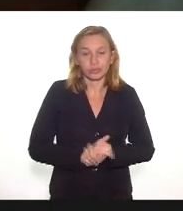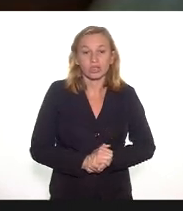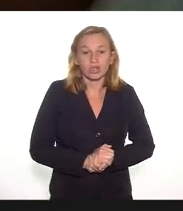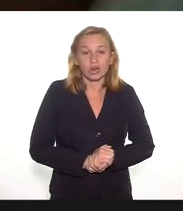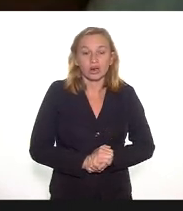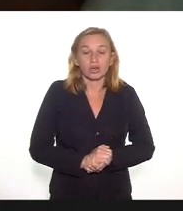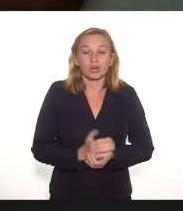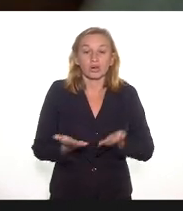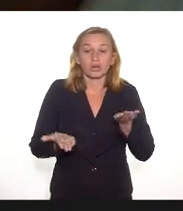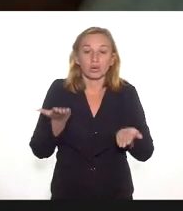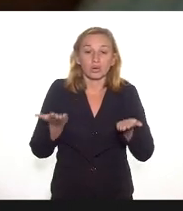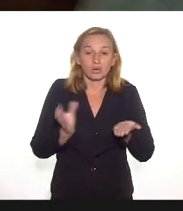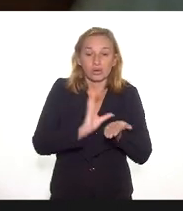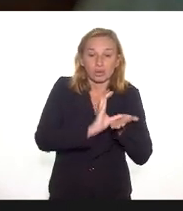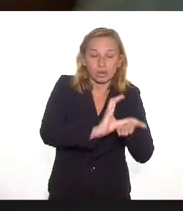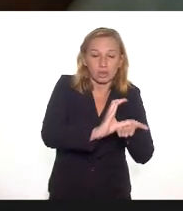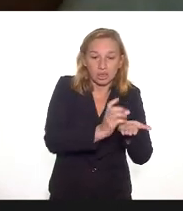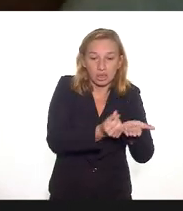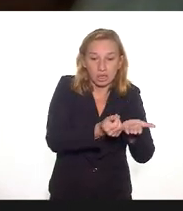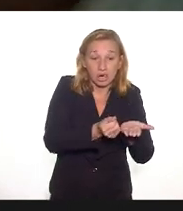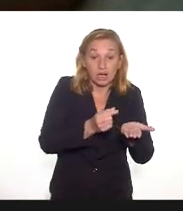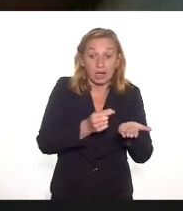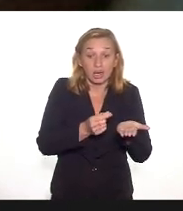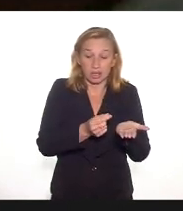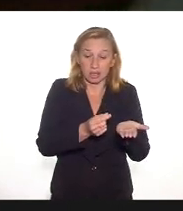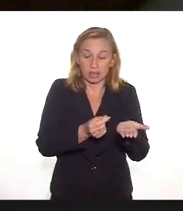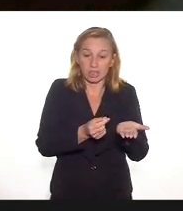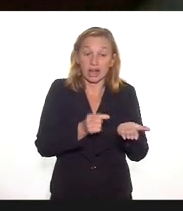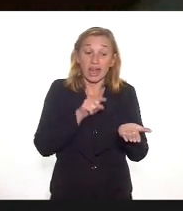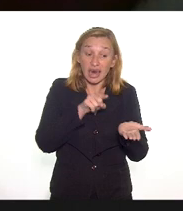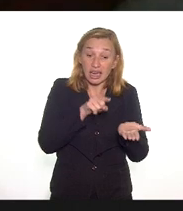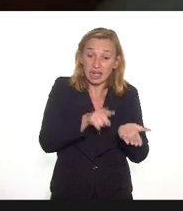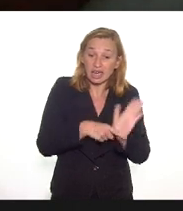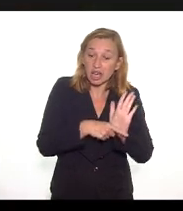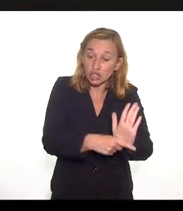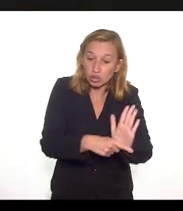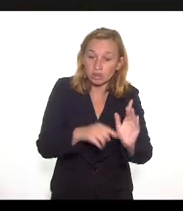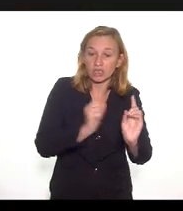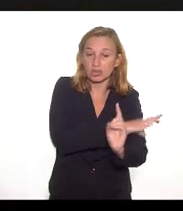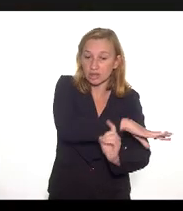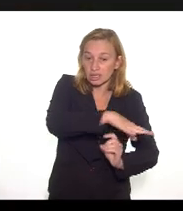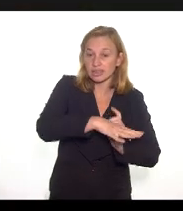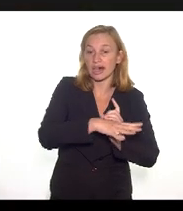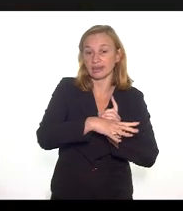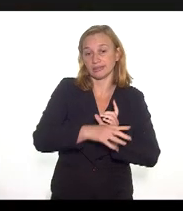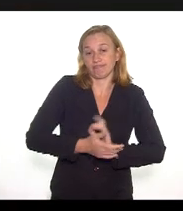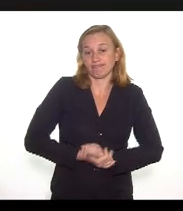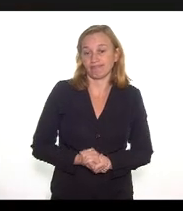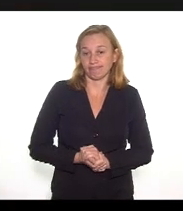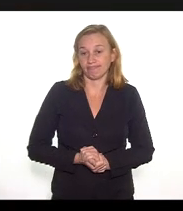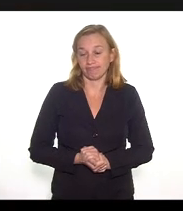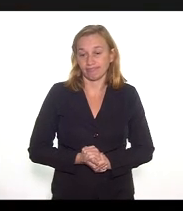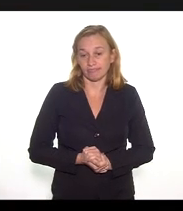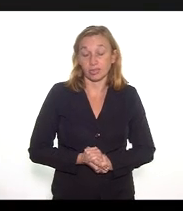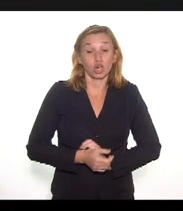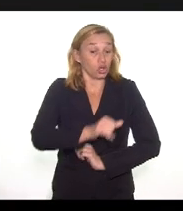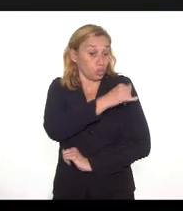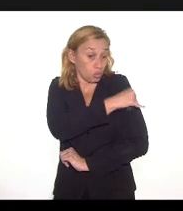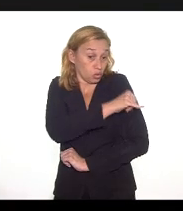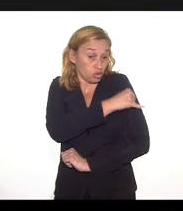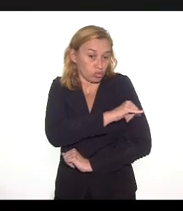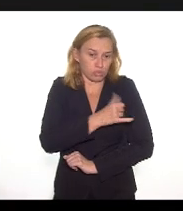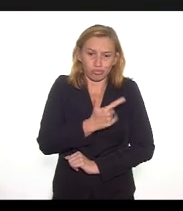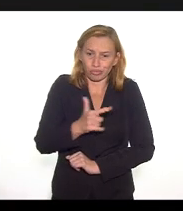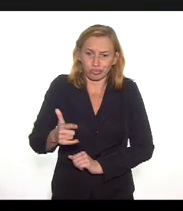Orçamento equilibrado é aquele que atende às necessidades da sociedade, dadas as restrições todas que nós temos. No Rio de Janeiro,